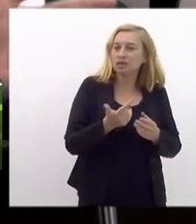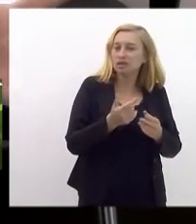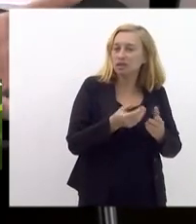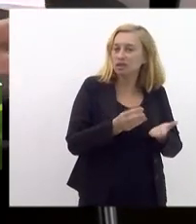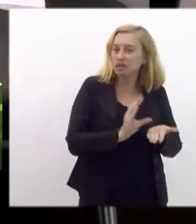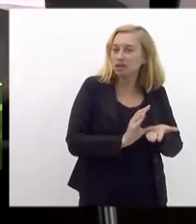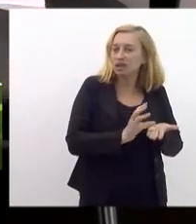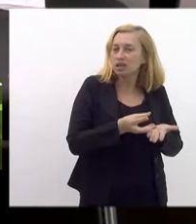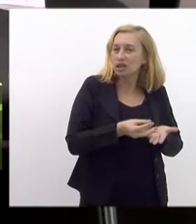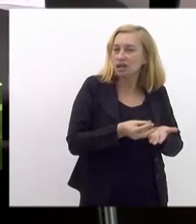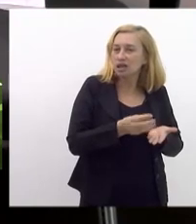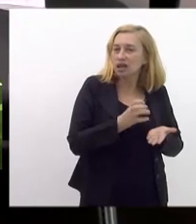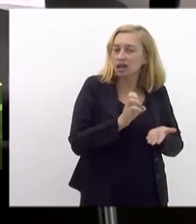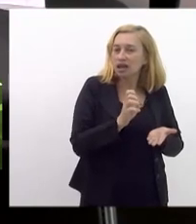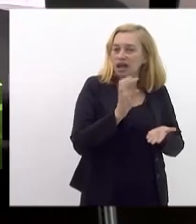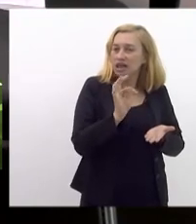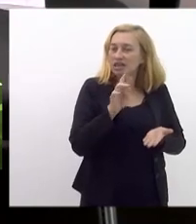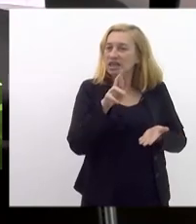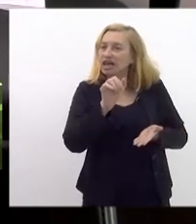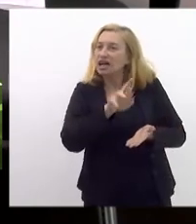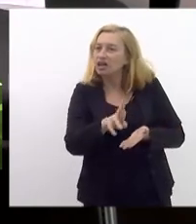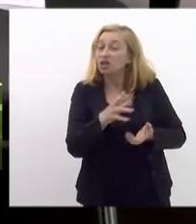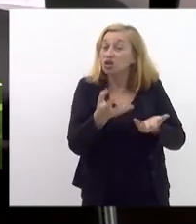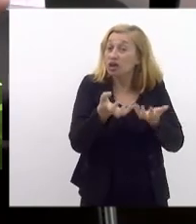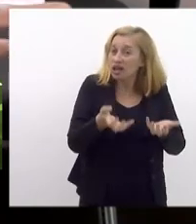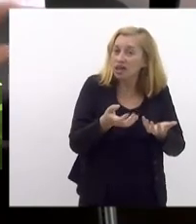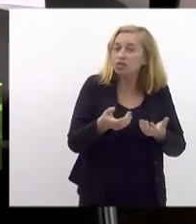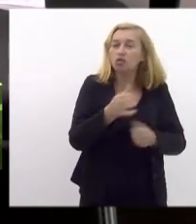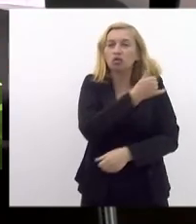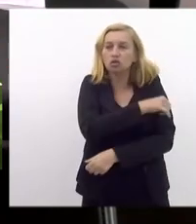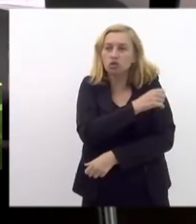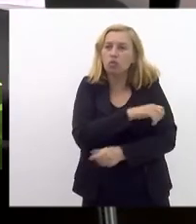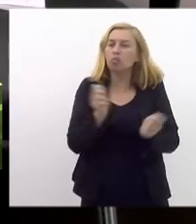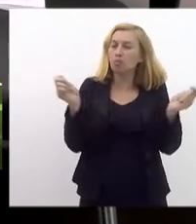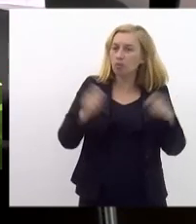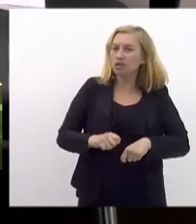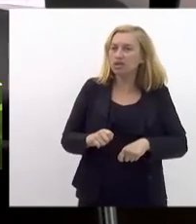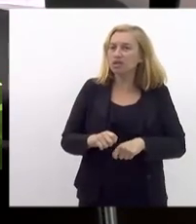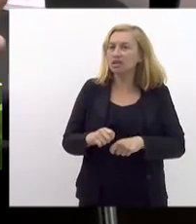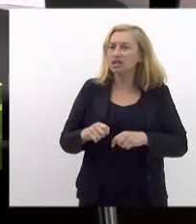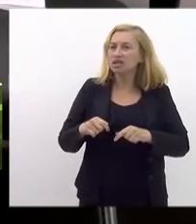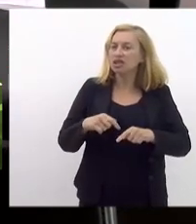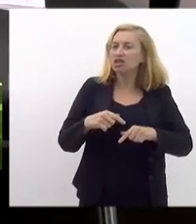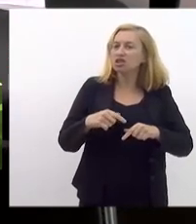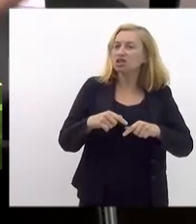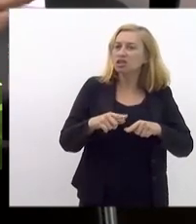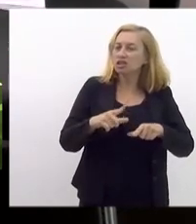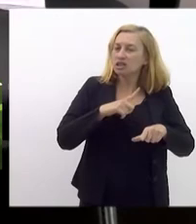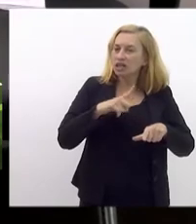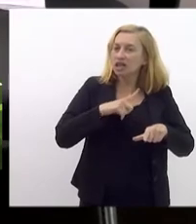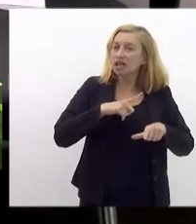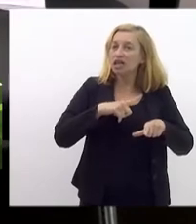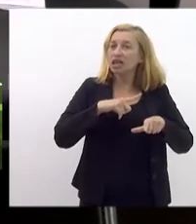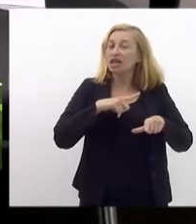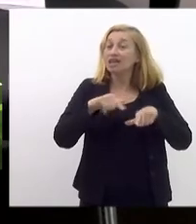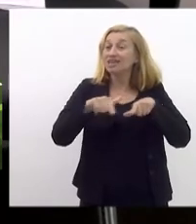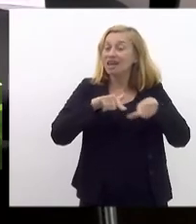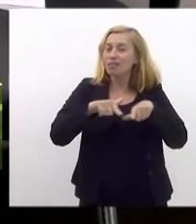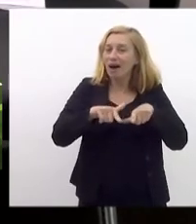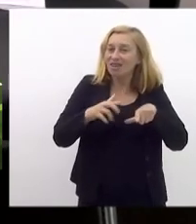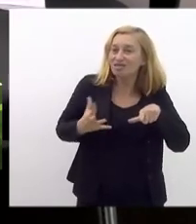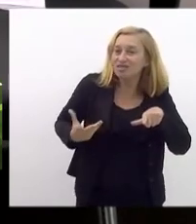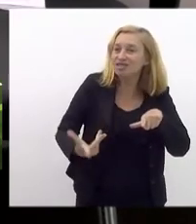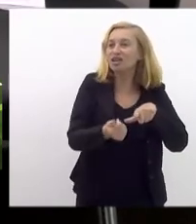outras. E nós queremos que o Rio de Janeiro possa potencializar a geração de empregos de